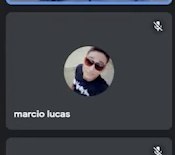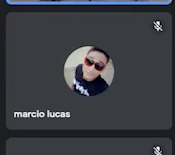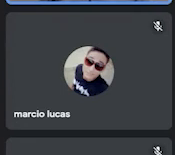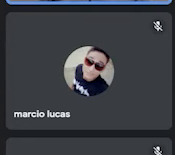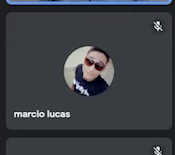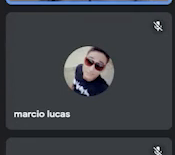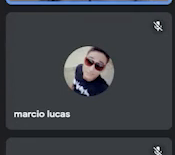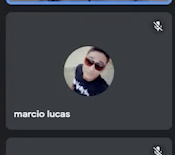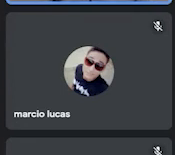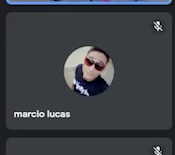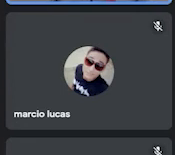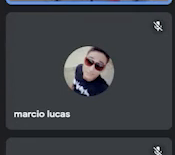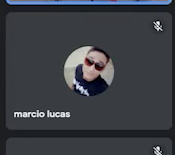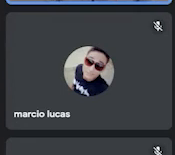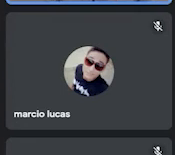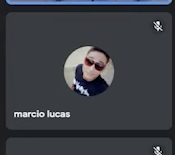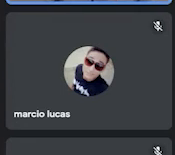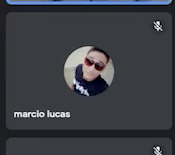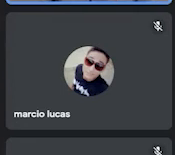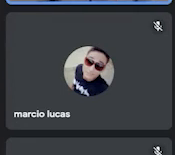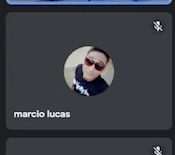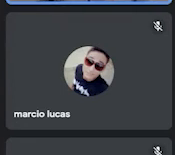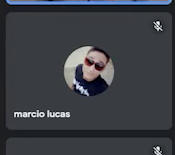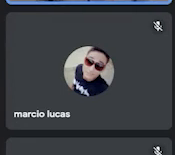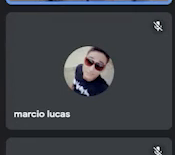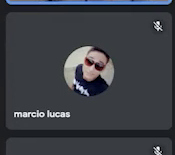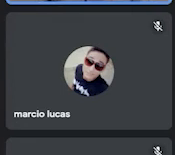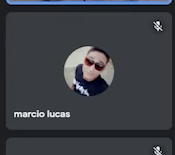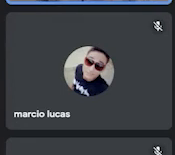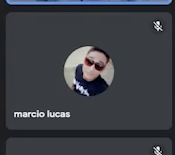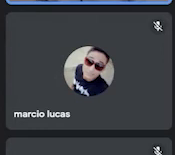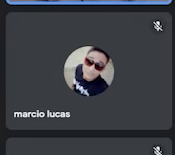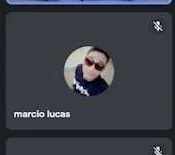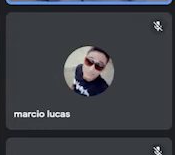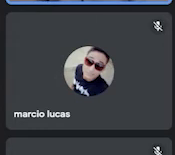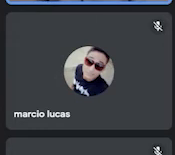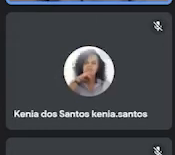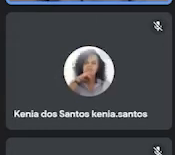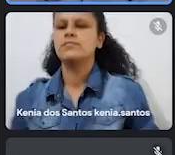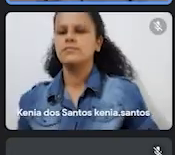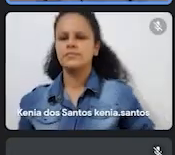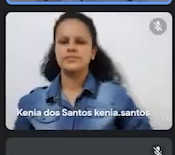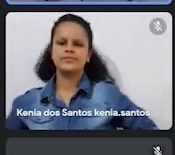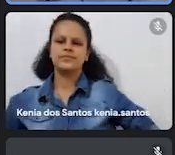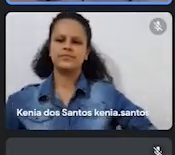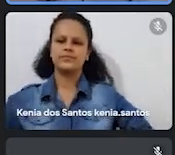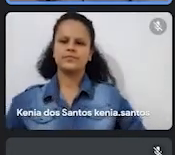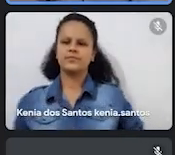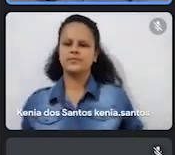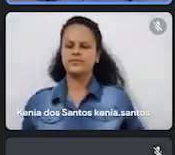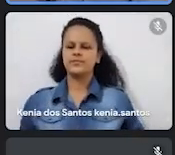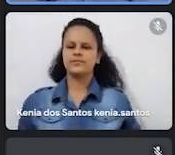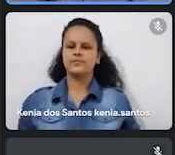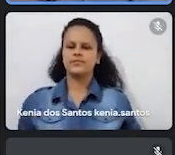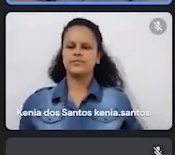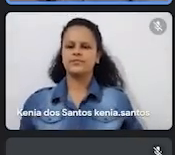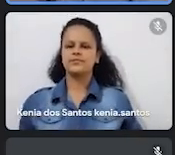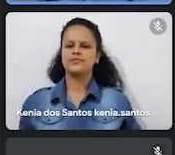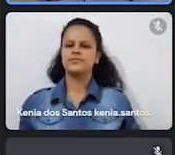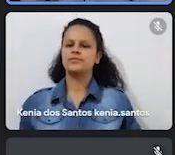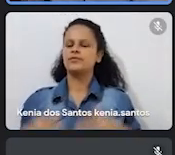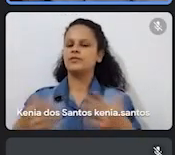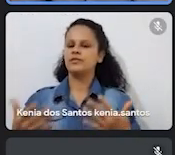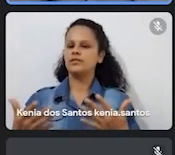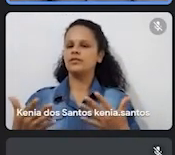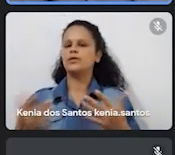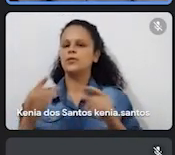estrada muito ruim, e tinha que deixar o carro e andar mais uns 500 metros para fazer o serviço,